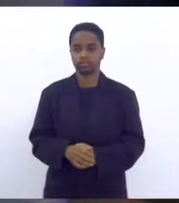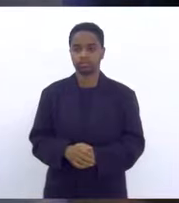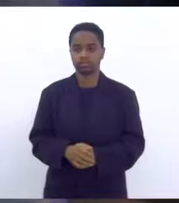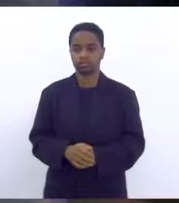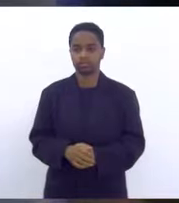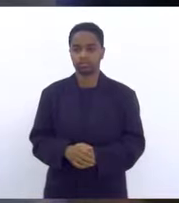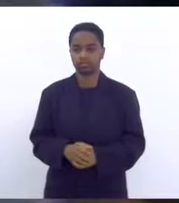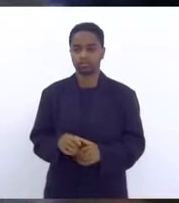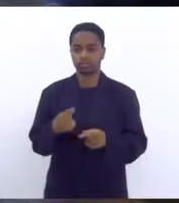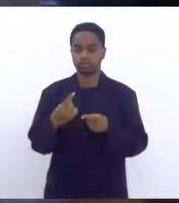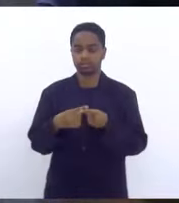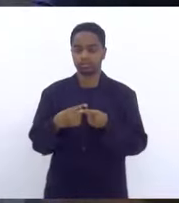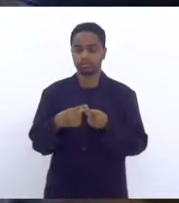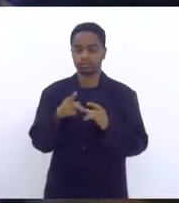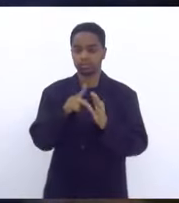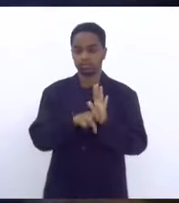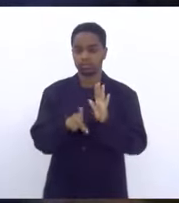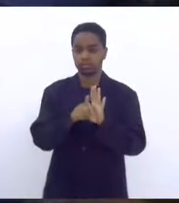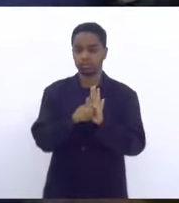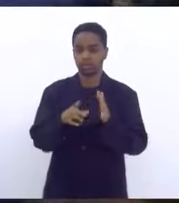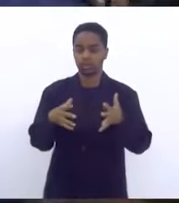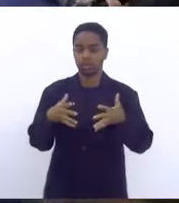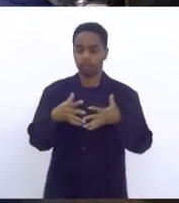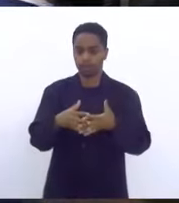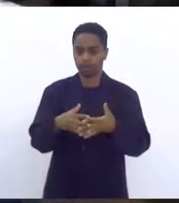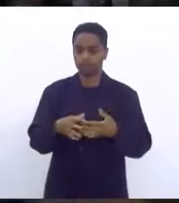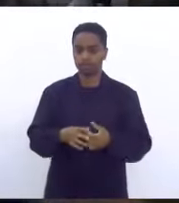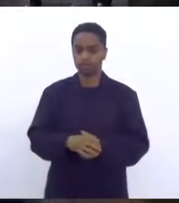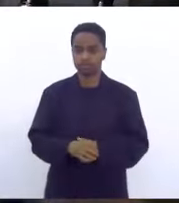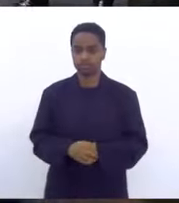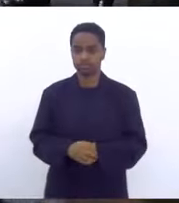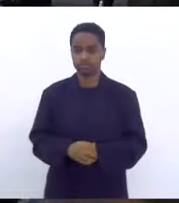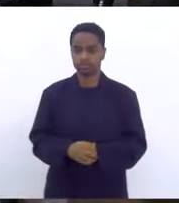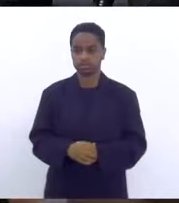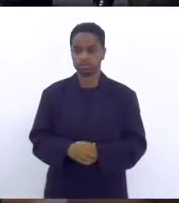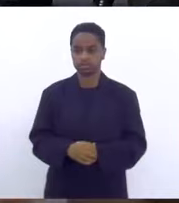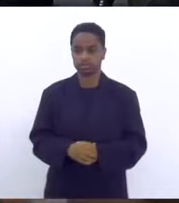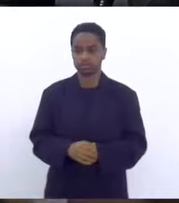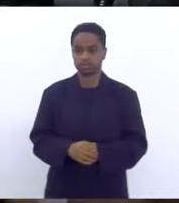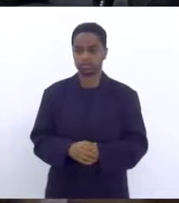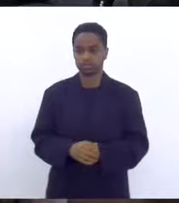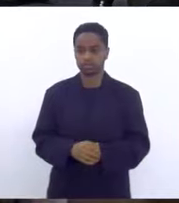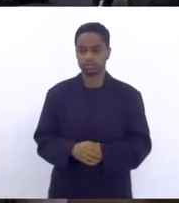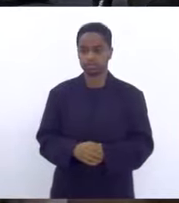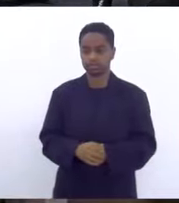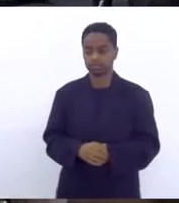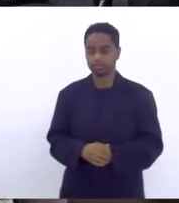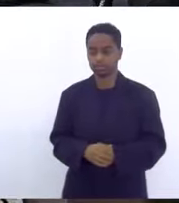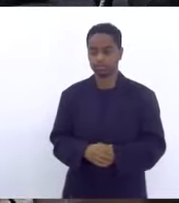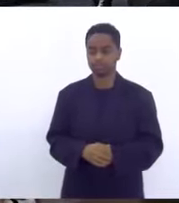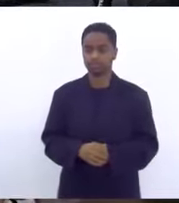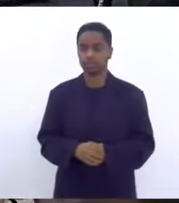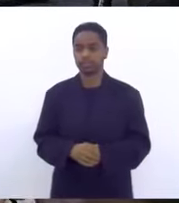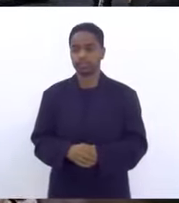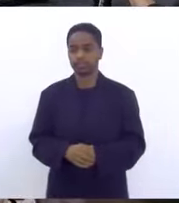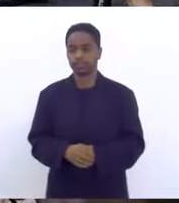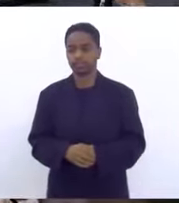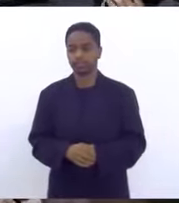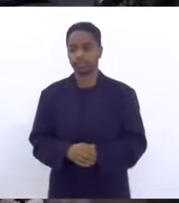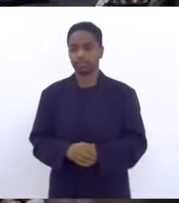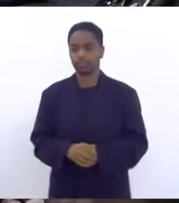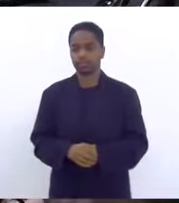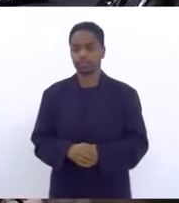Porque esse é um projeto complexo. Caralho, Márcio Bruno. Márcio Bruno. Liga para ele, para mim.